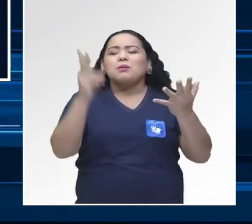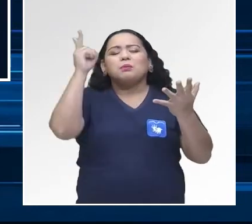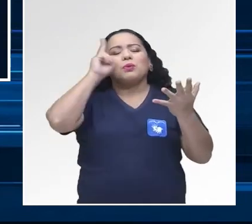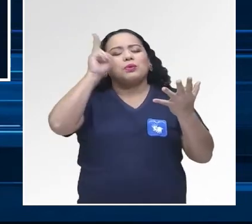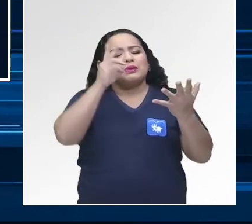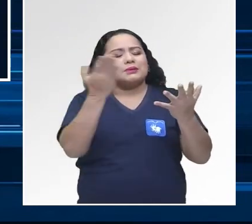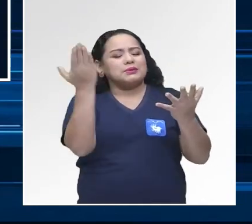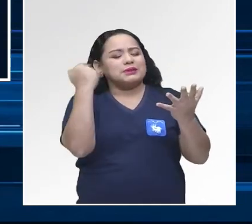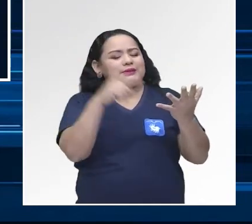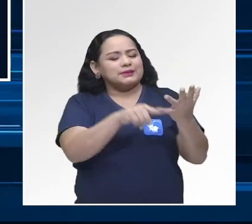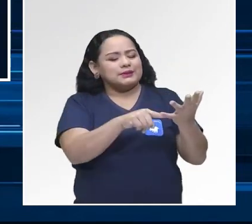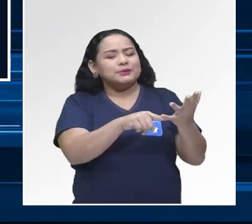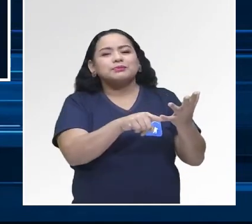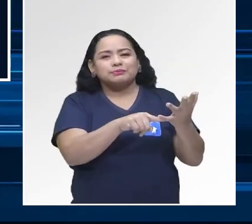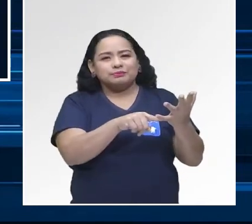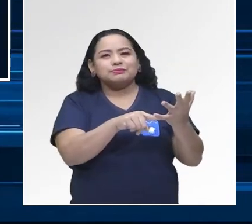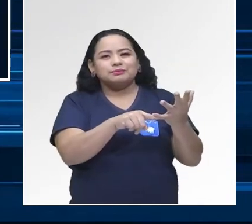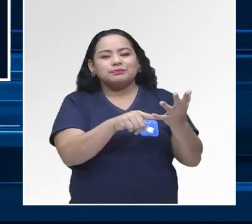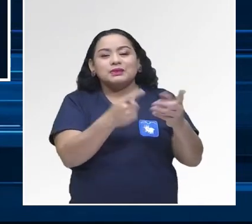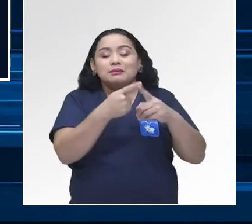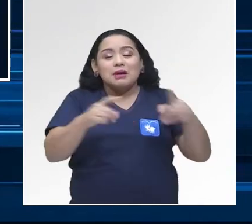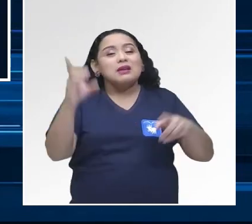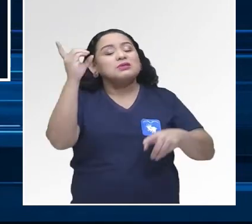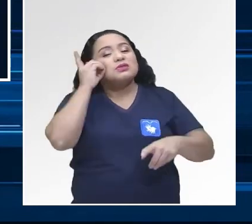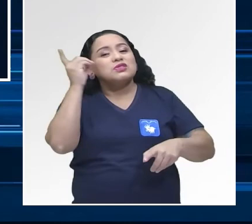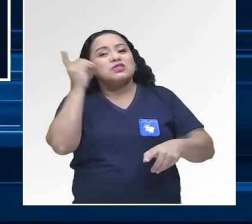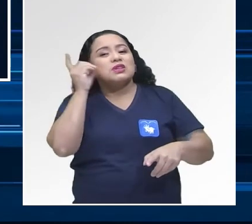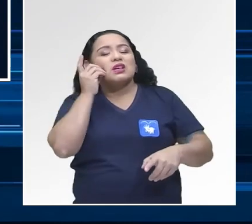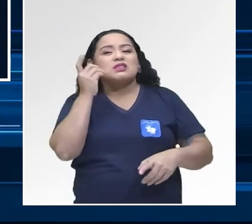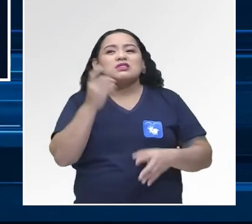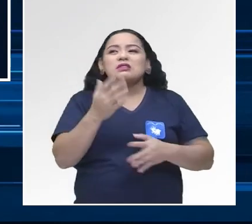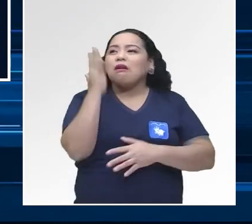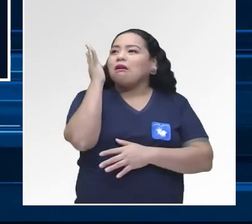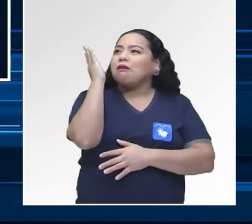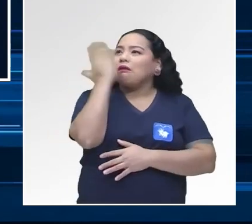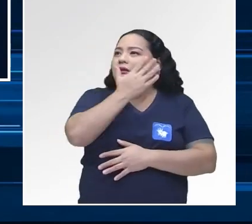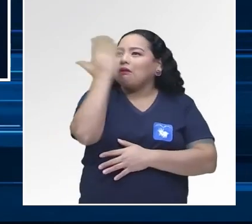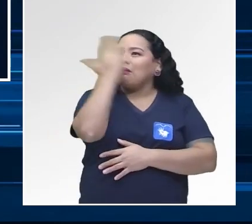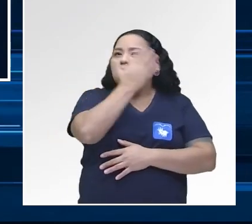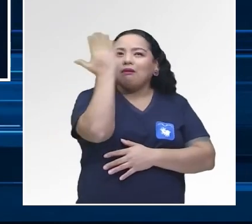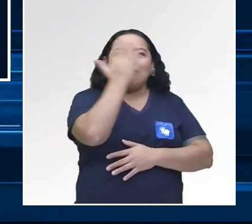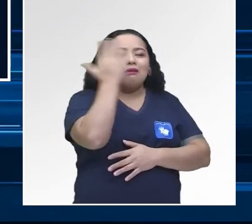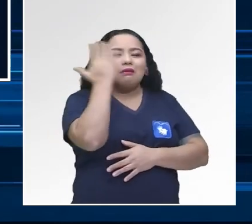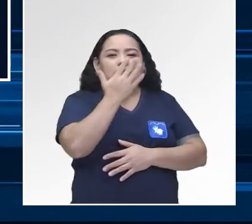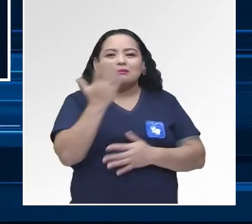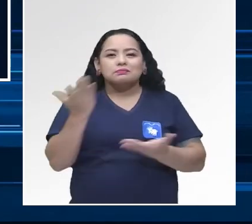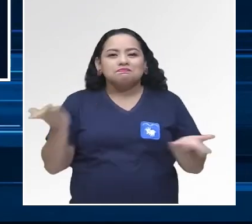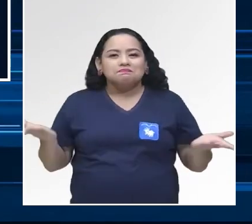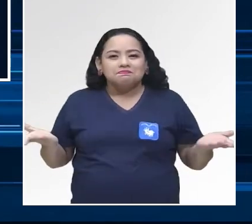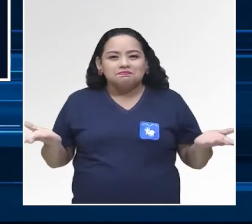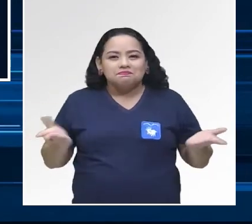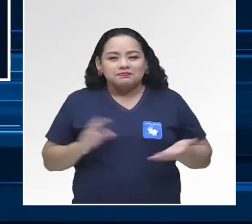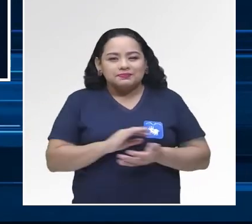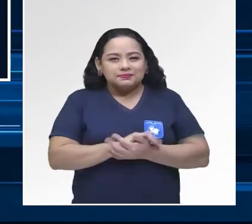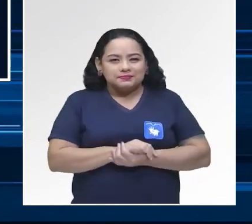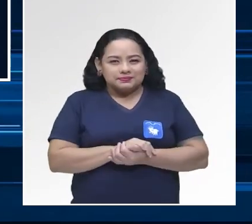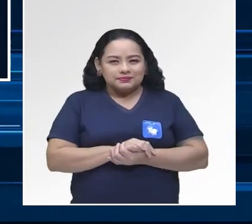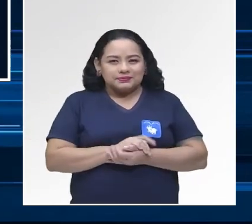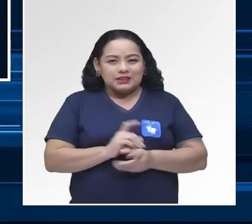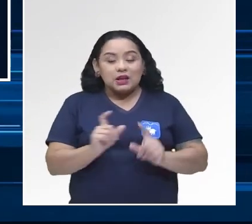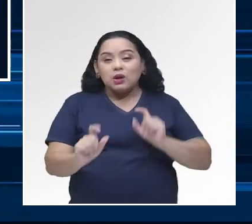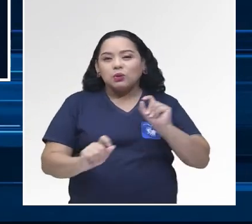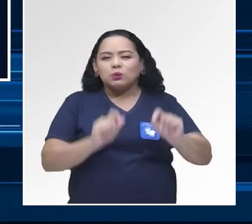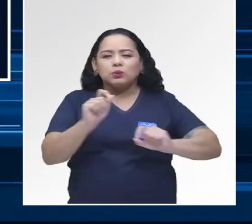dedo. Né? Mas no dia a dia ele passa despercebido por nós. Né? O que